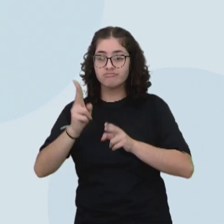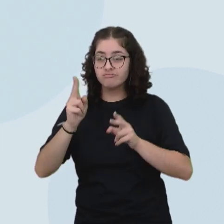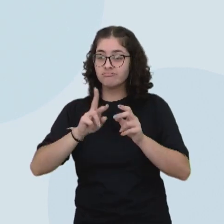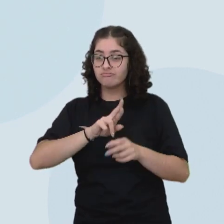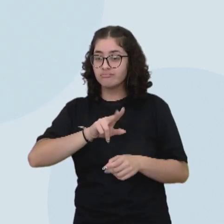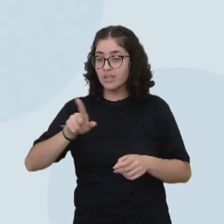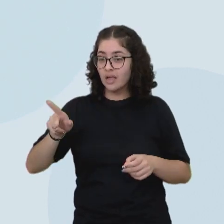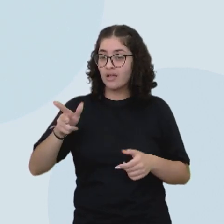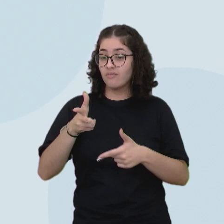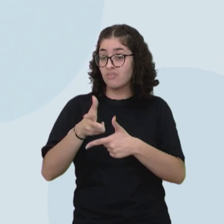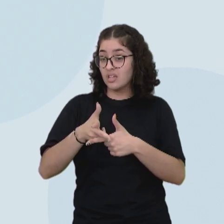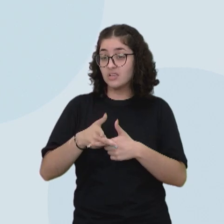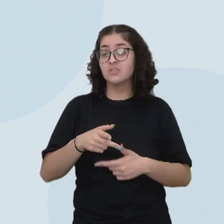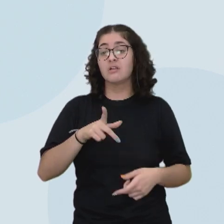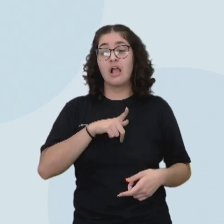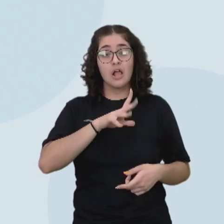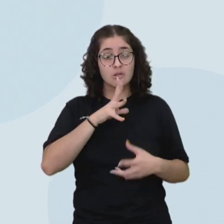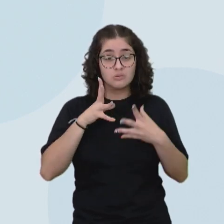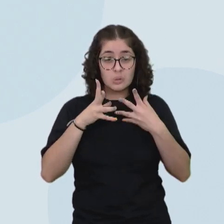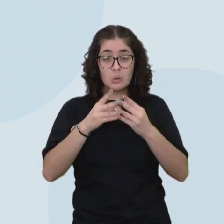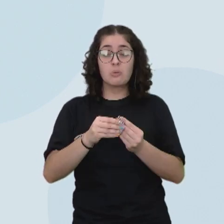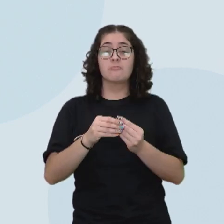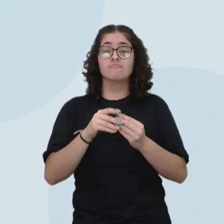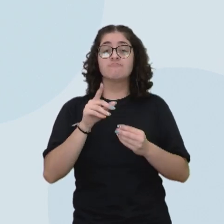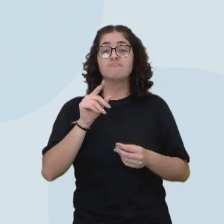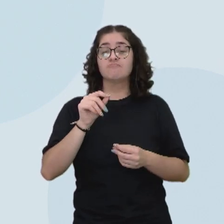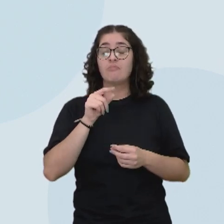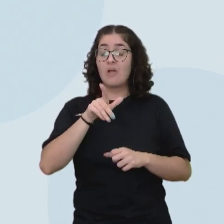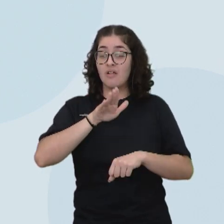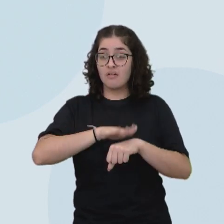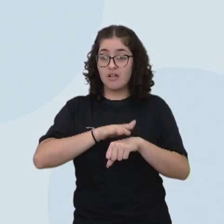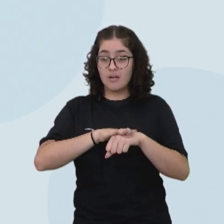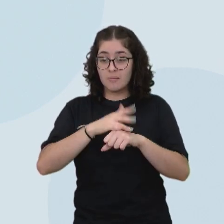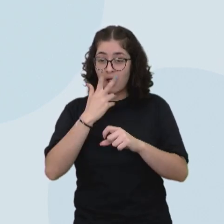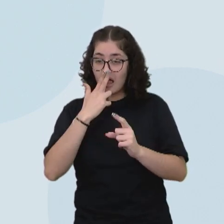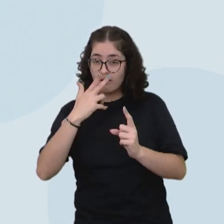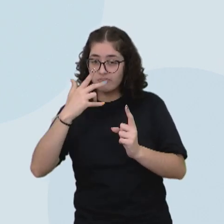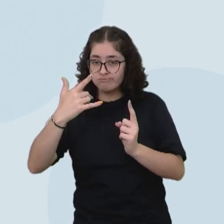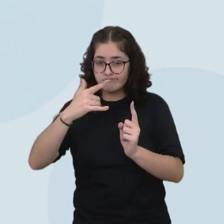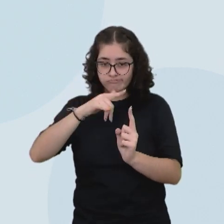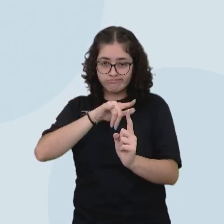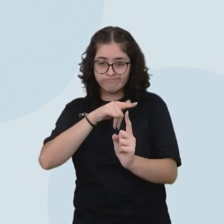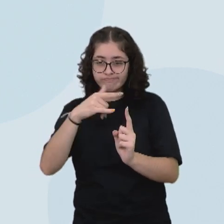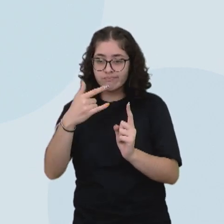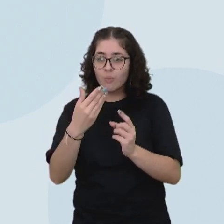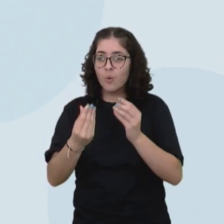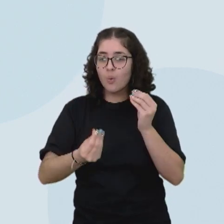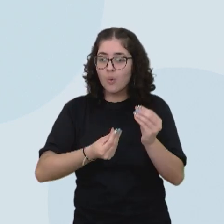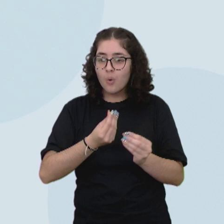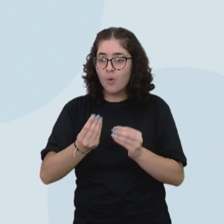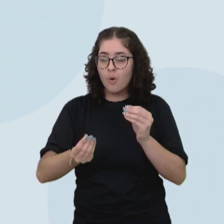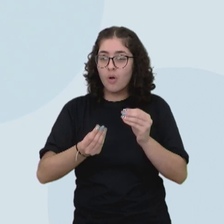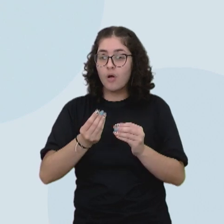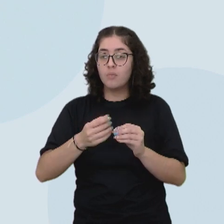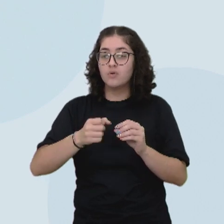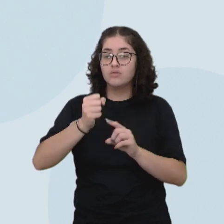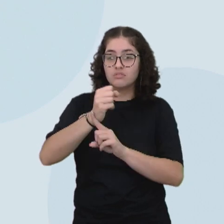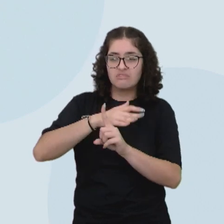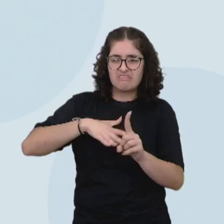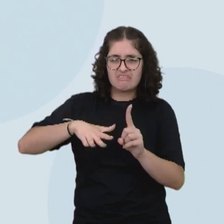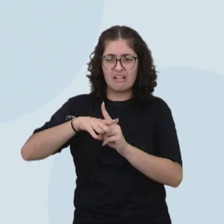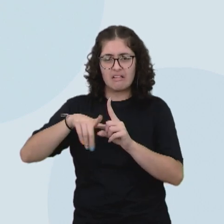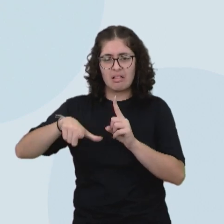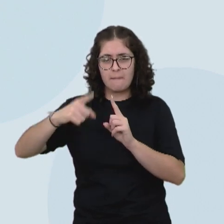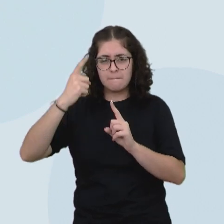vídeos. E tudo isso para que você possa fazer uma manipulação sobre como a sociedade pensa. Porque